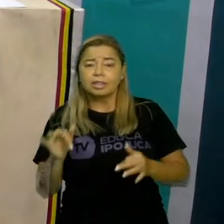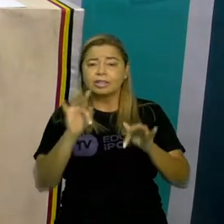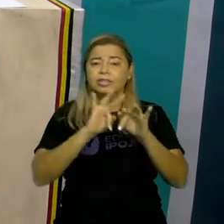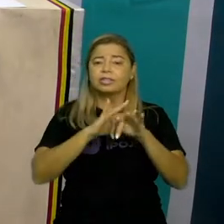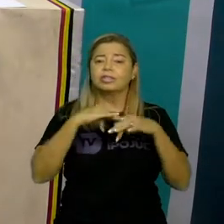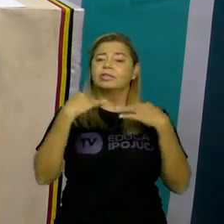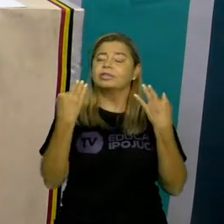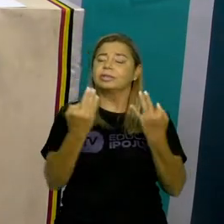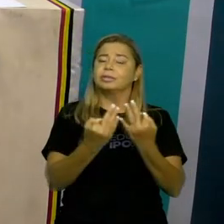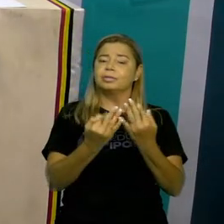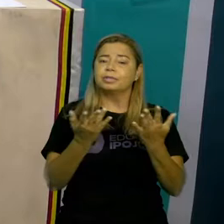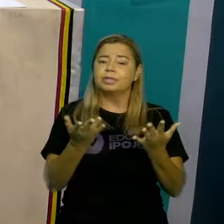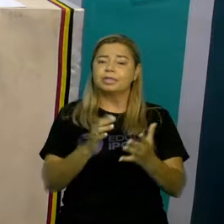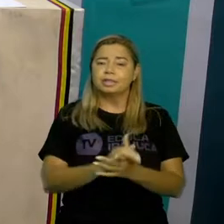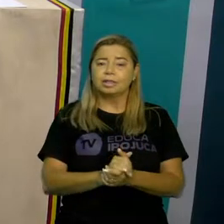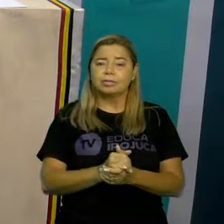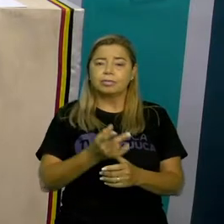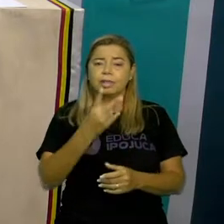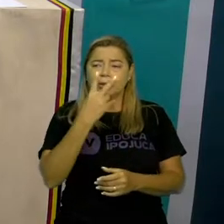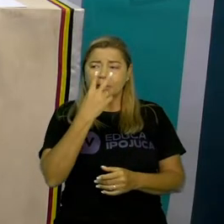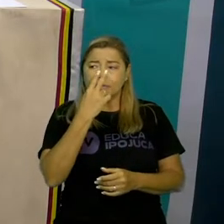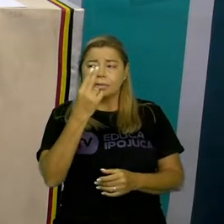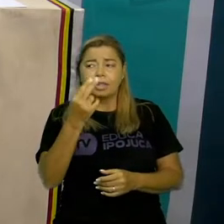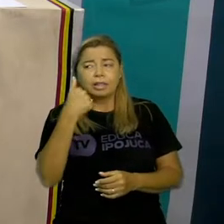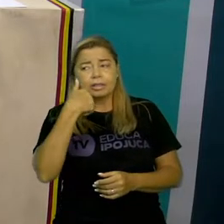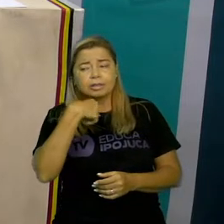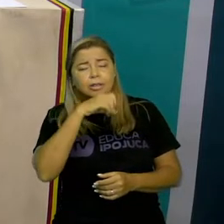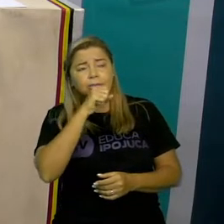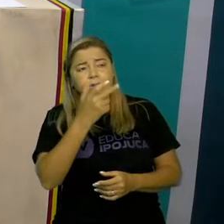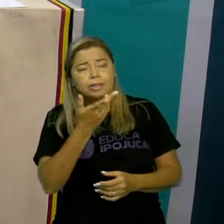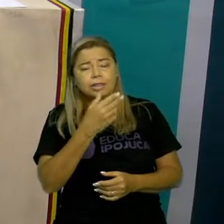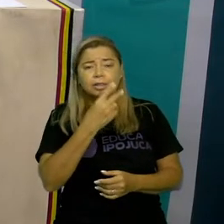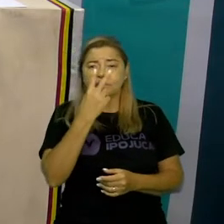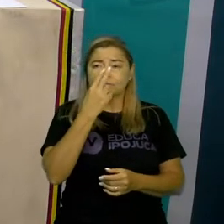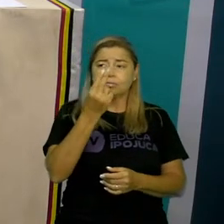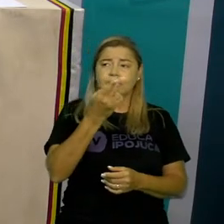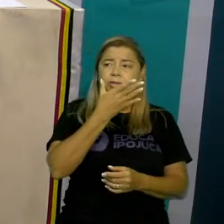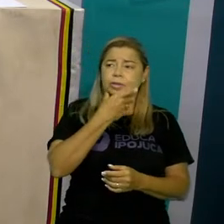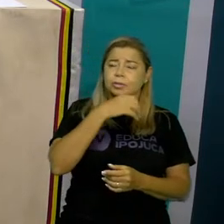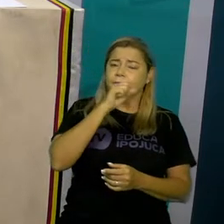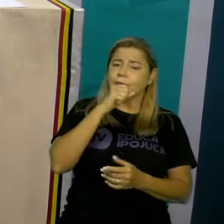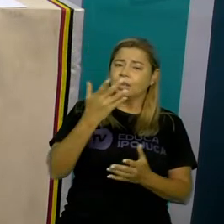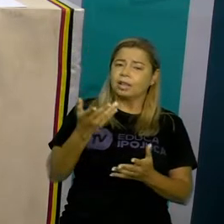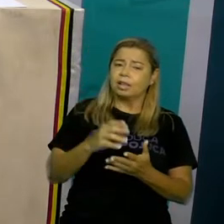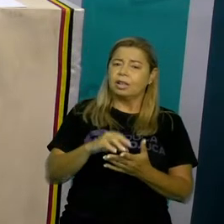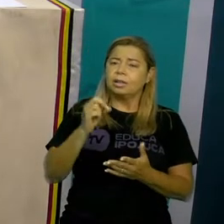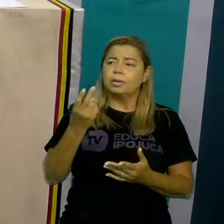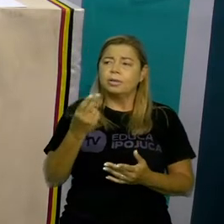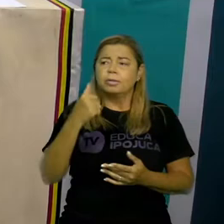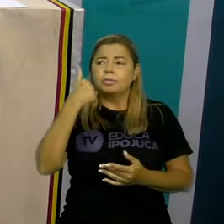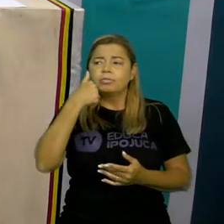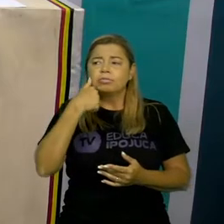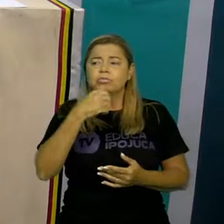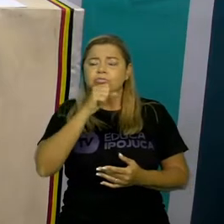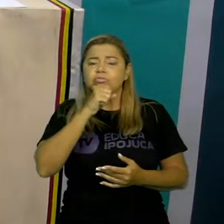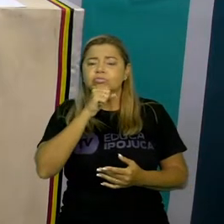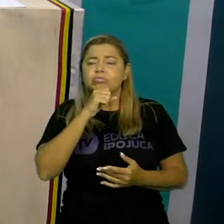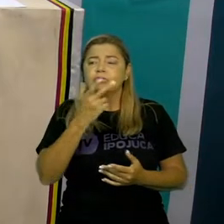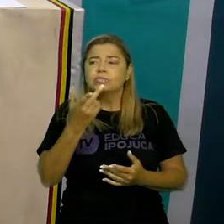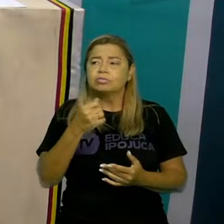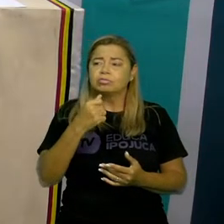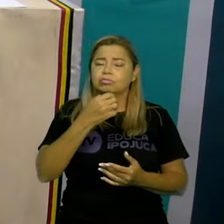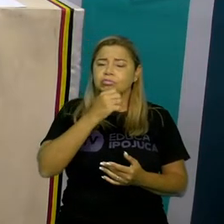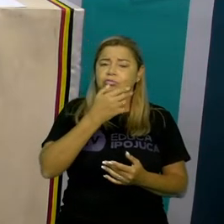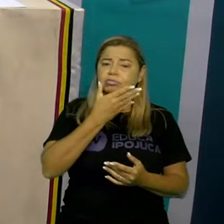nossa família. A gente parece às vezes com a mamãe, com o papai, com a vovó, com o vovô. E algo muito